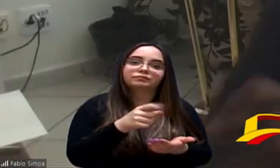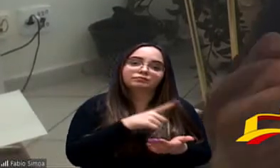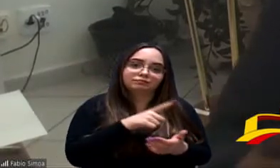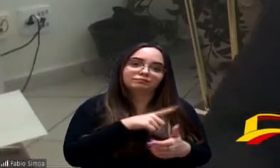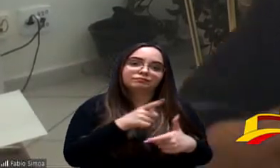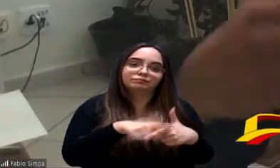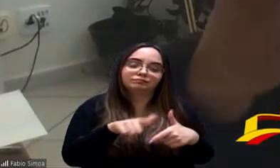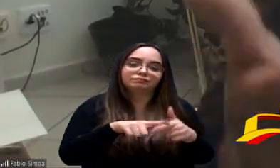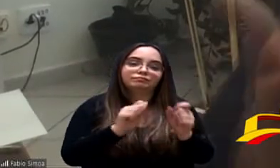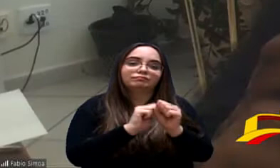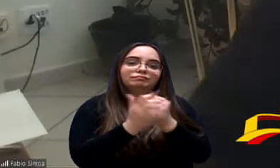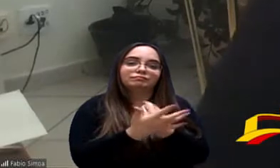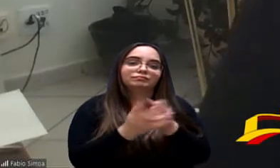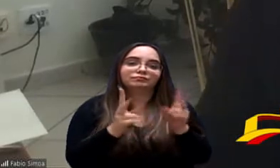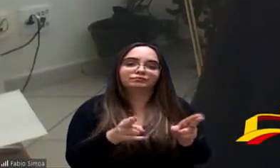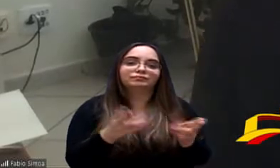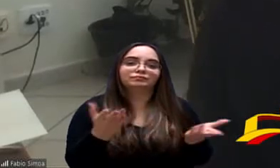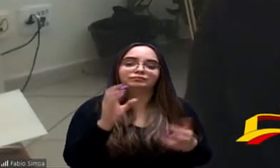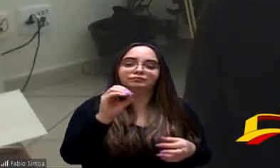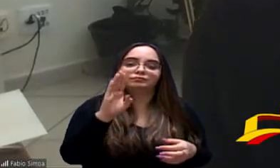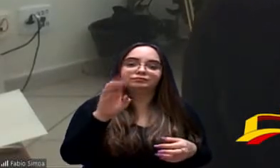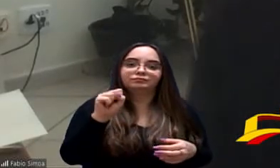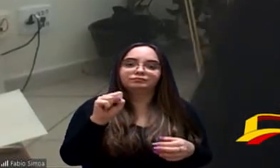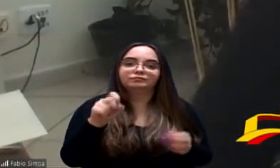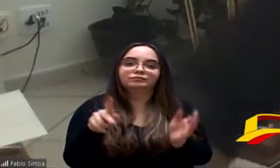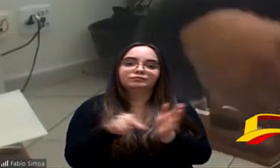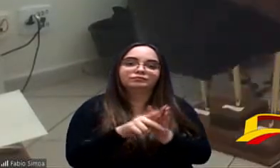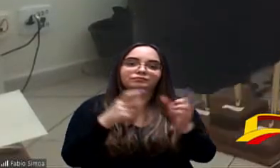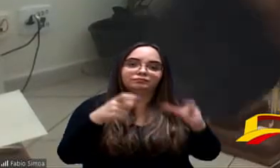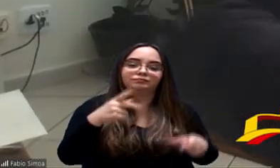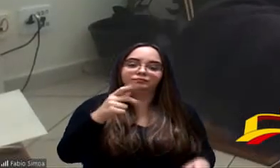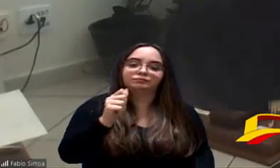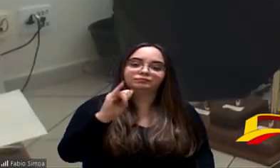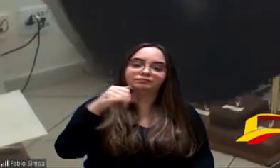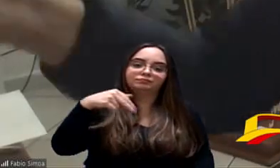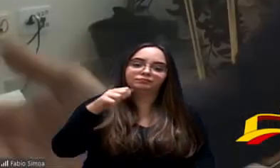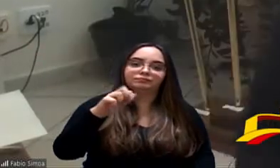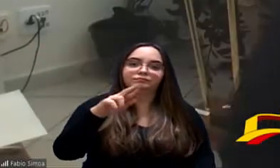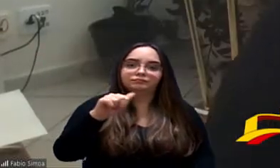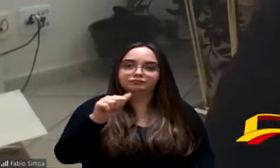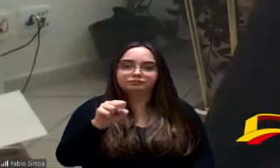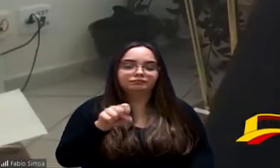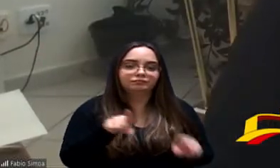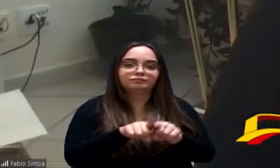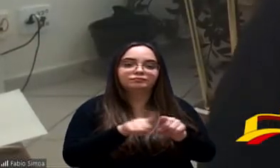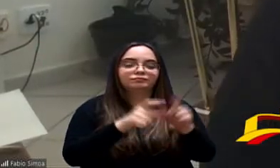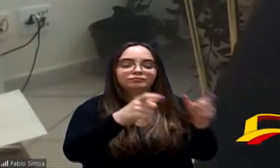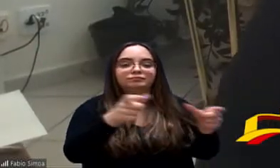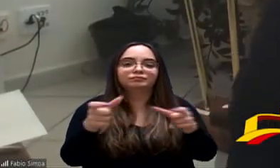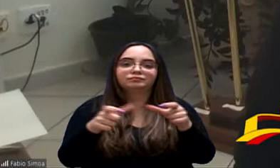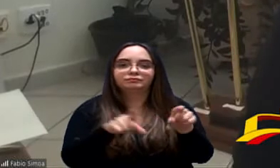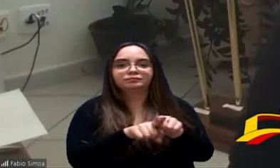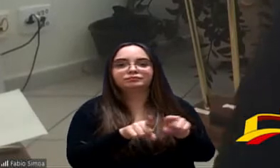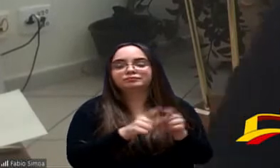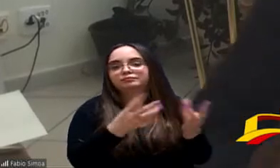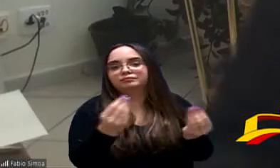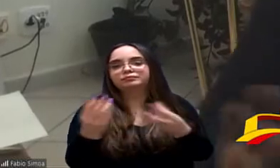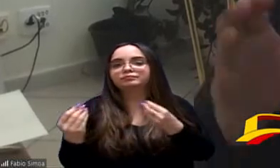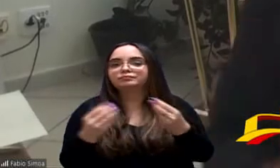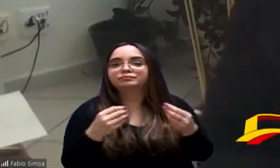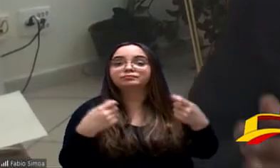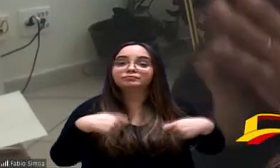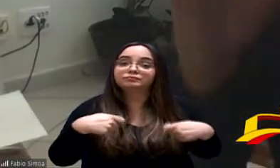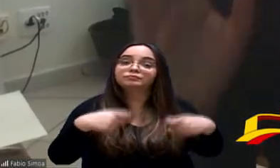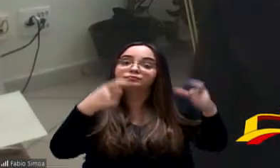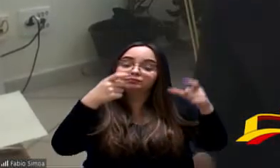caso pandêmico, como aí a UBS do Paineiras, como as outras 31 UBS, são 32, que possam ter um